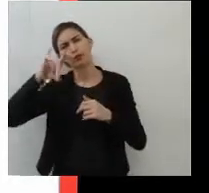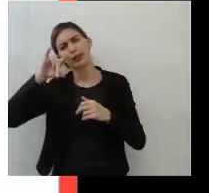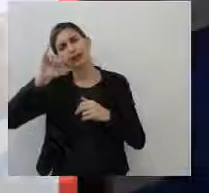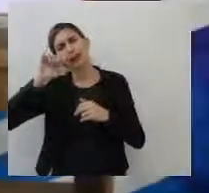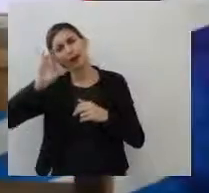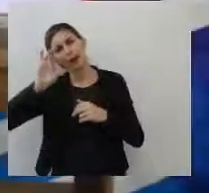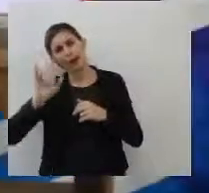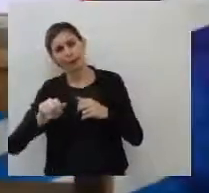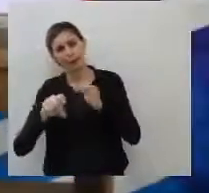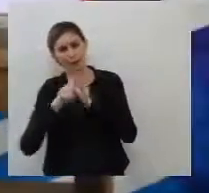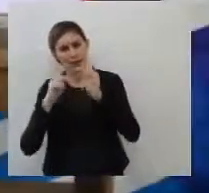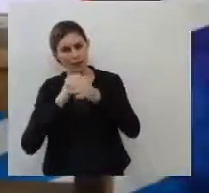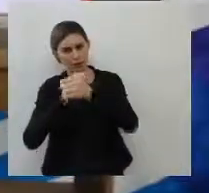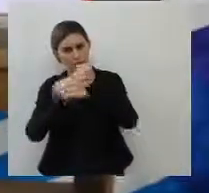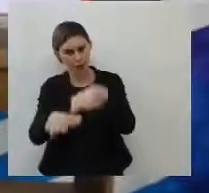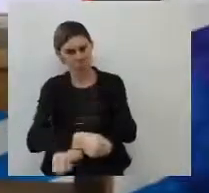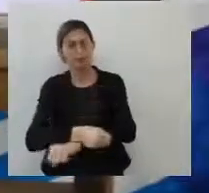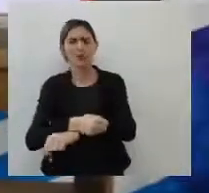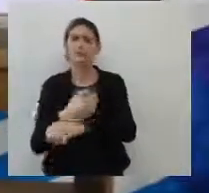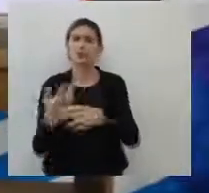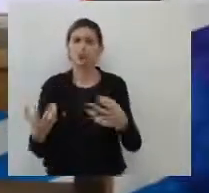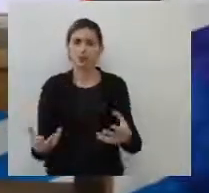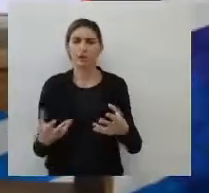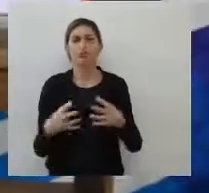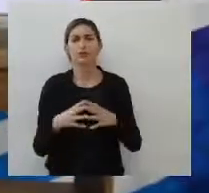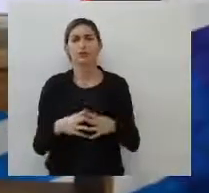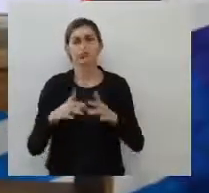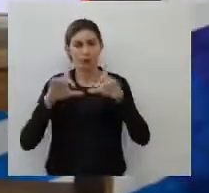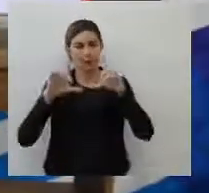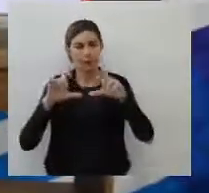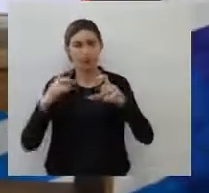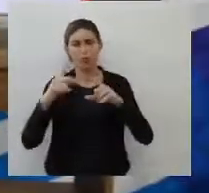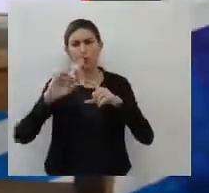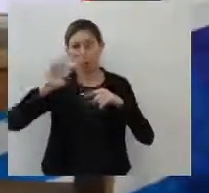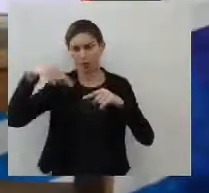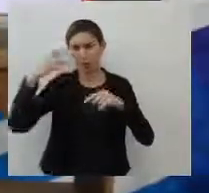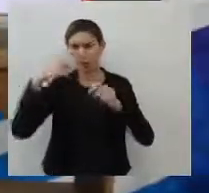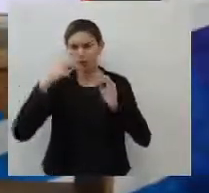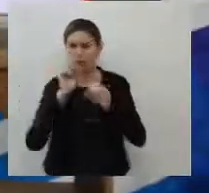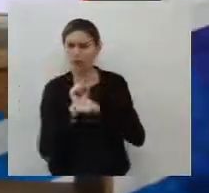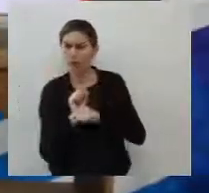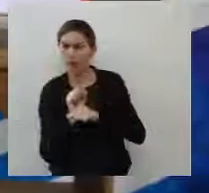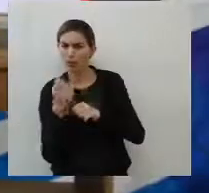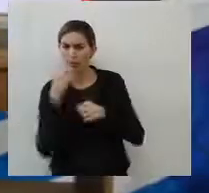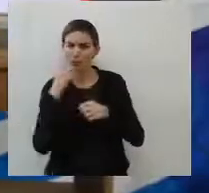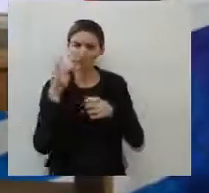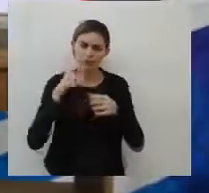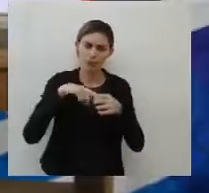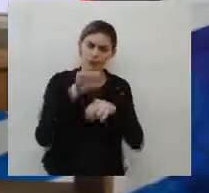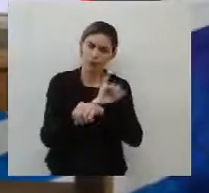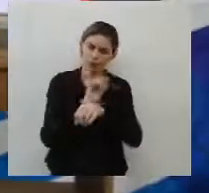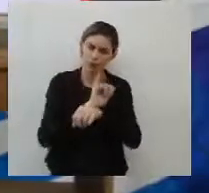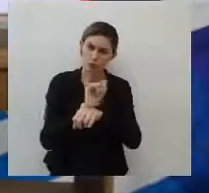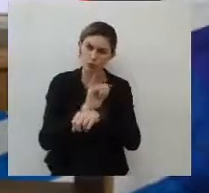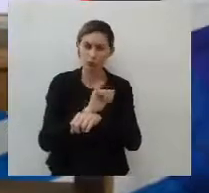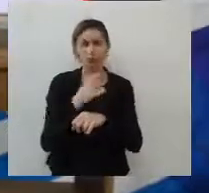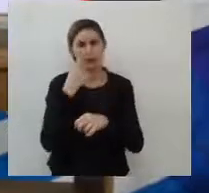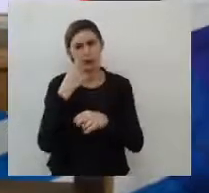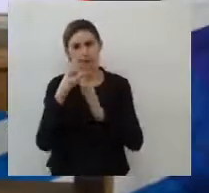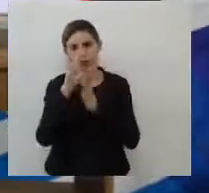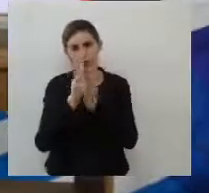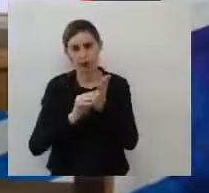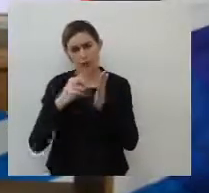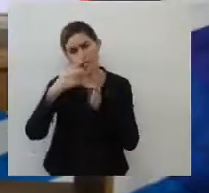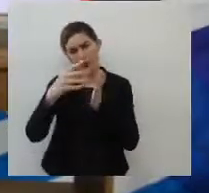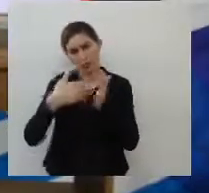escravista. Tira um print dessa tela aí, gente. Tá? Ou então mais tarde você dá uma pausa, vai lá no YouTube, dá uma pausa e copia